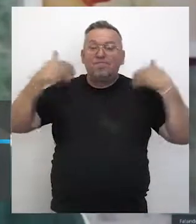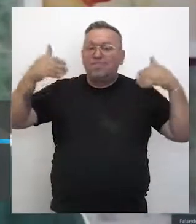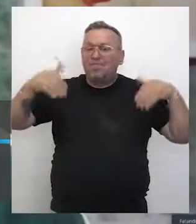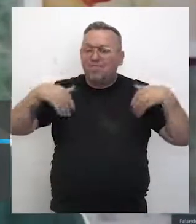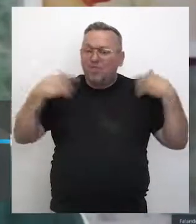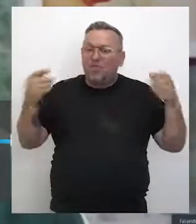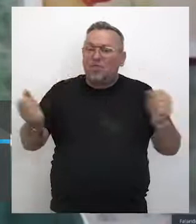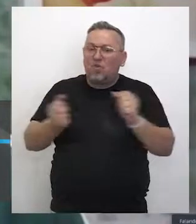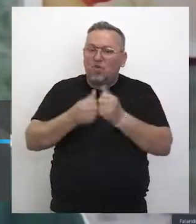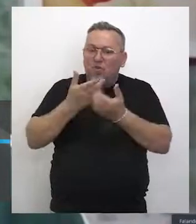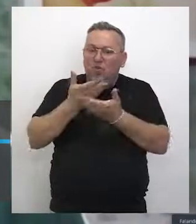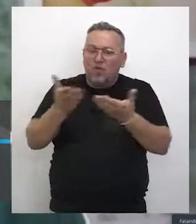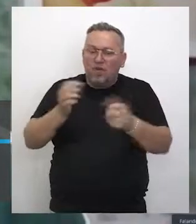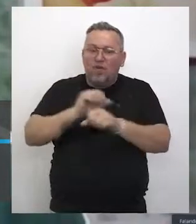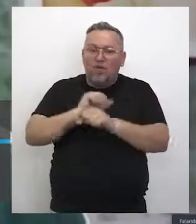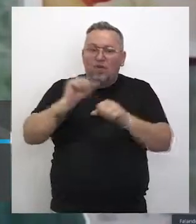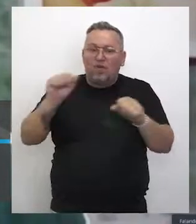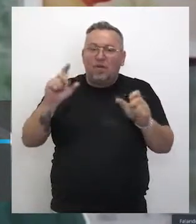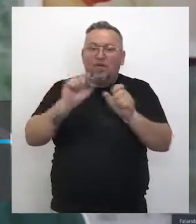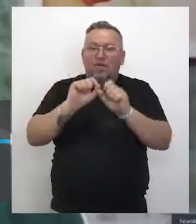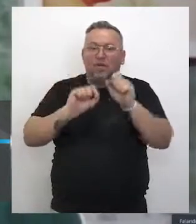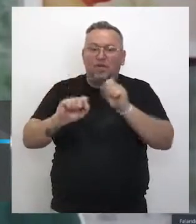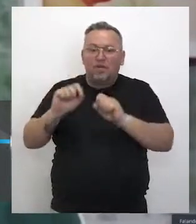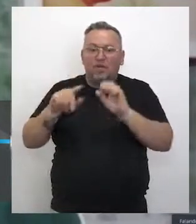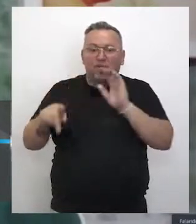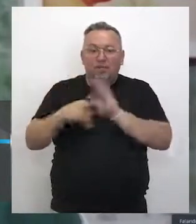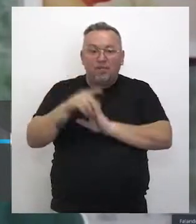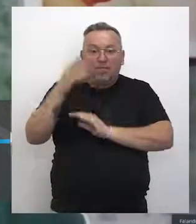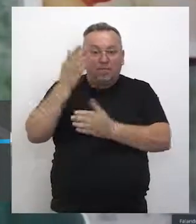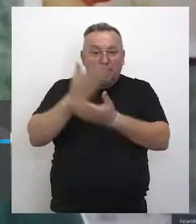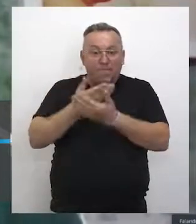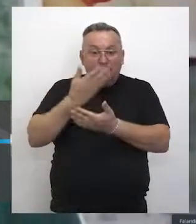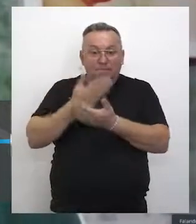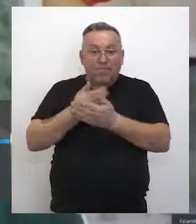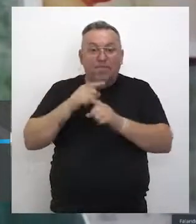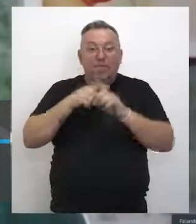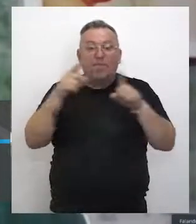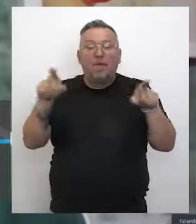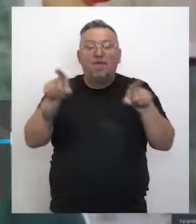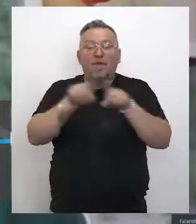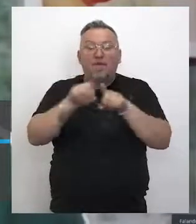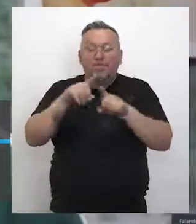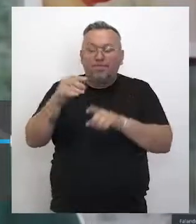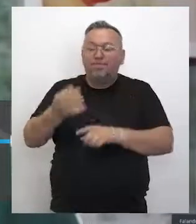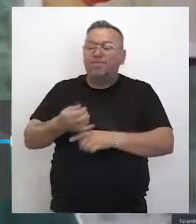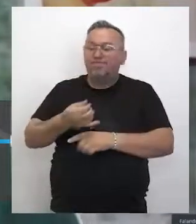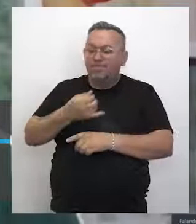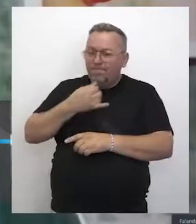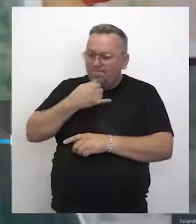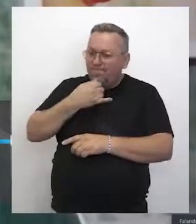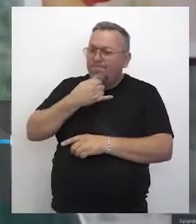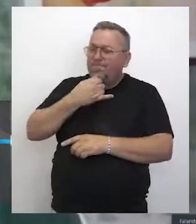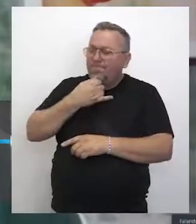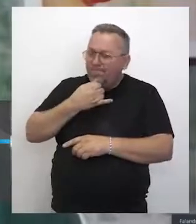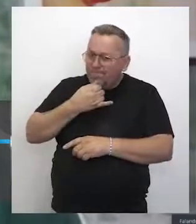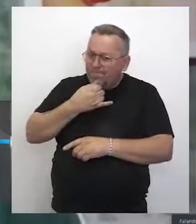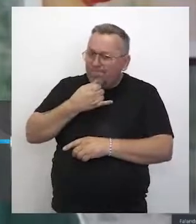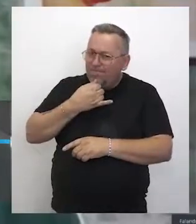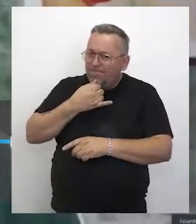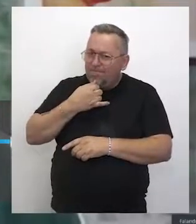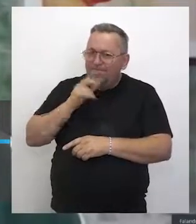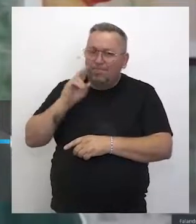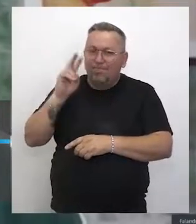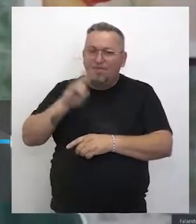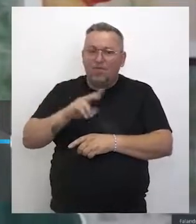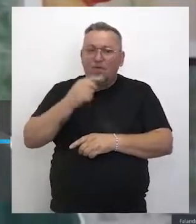essa manhã e né, fazer parte dessa aula, mas também é uma tristeza. Olha só o que os